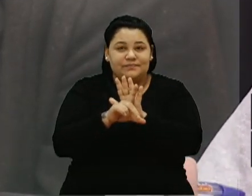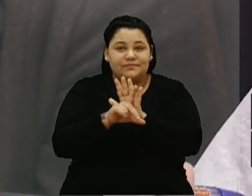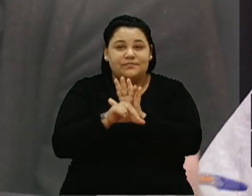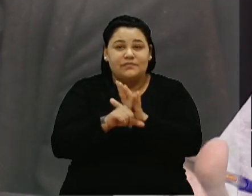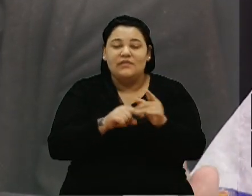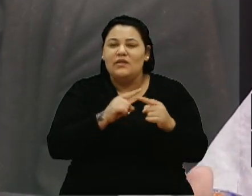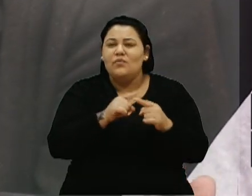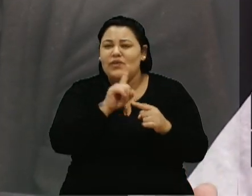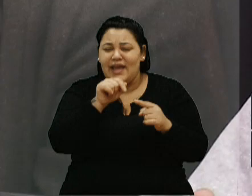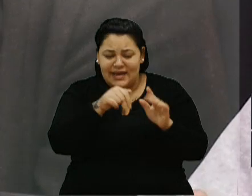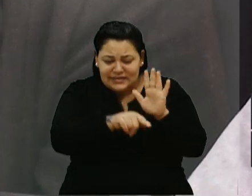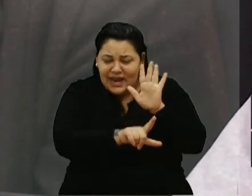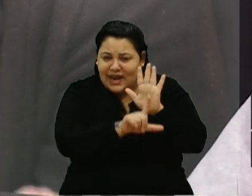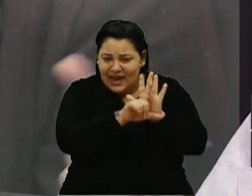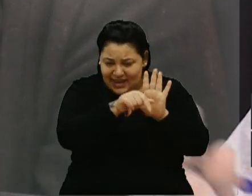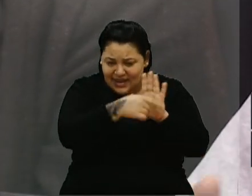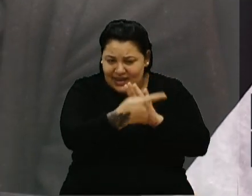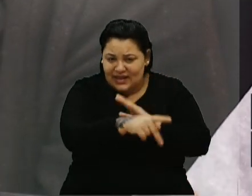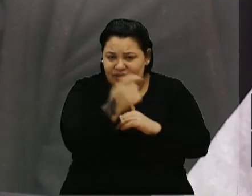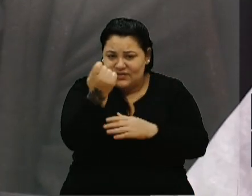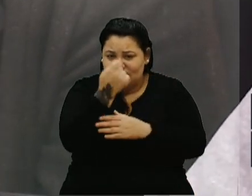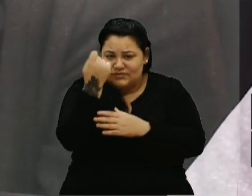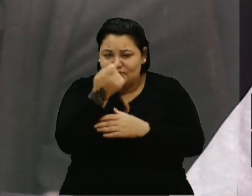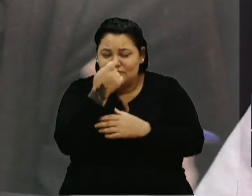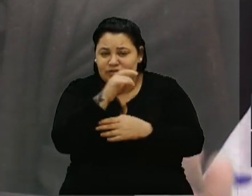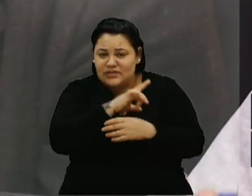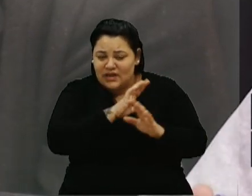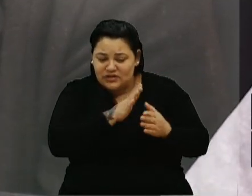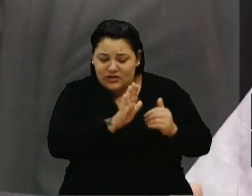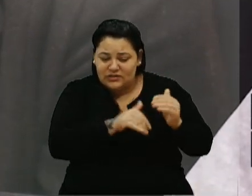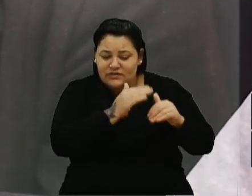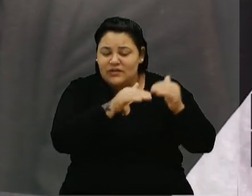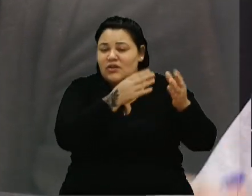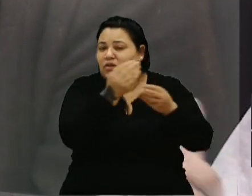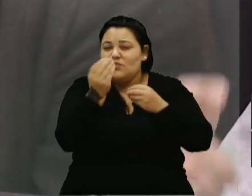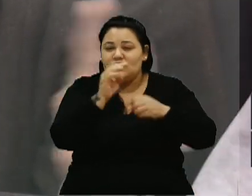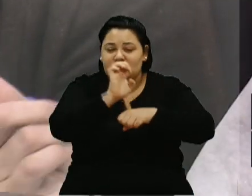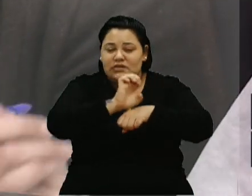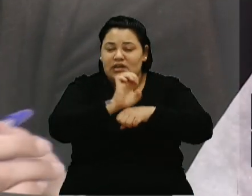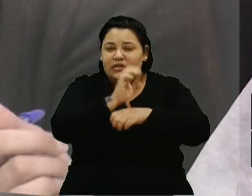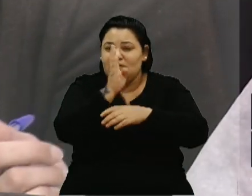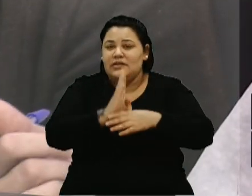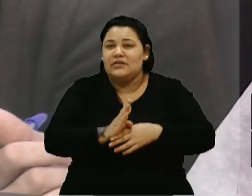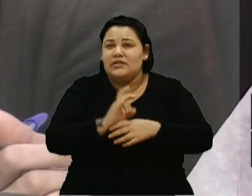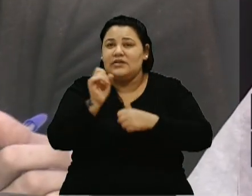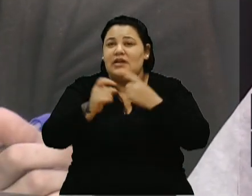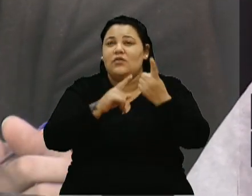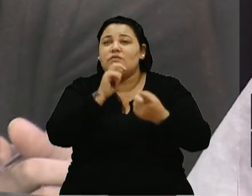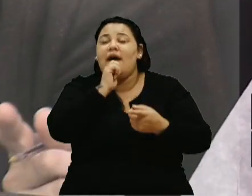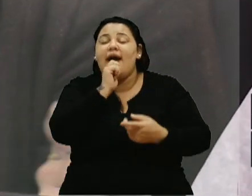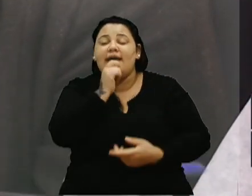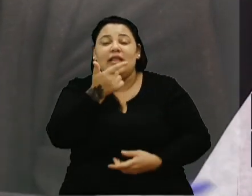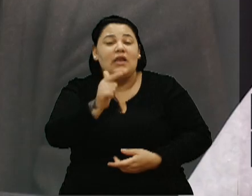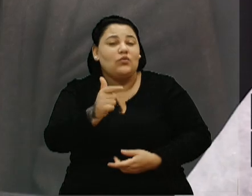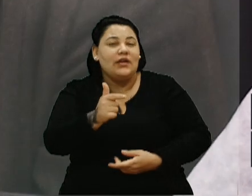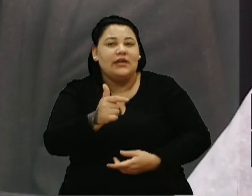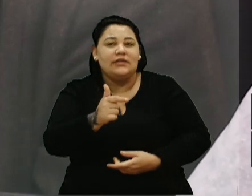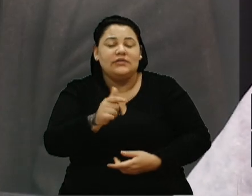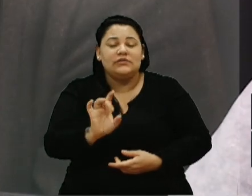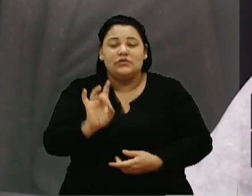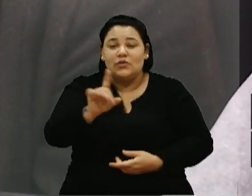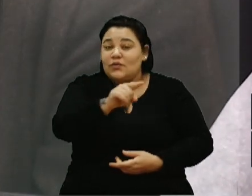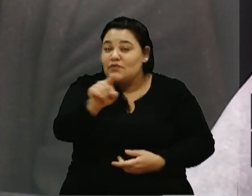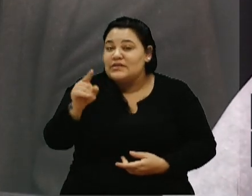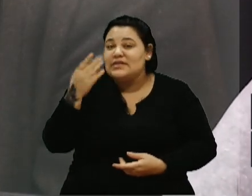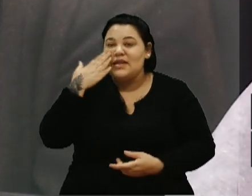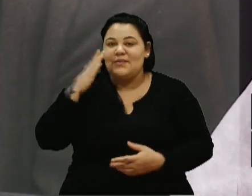lei antimanicomial do Rio Grande do Sul está muito mais avançada que muitos estados brasileiros e alguns nem têm ainda, né? Então, só para